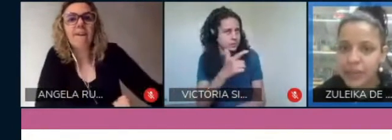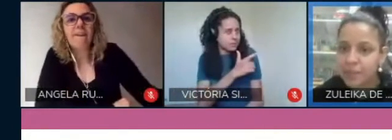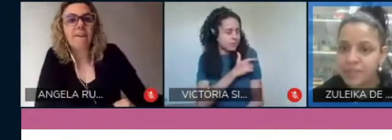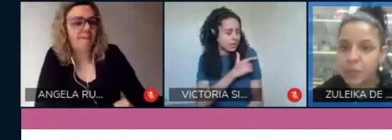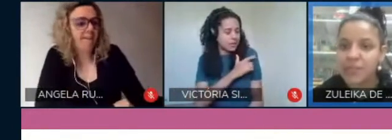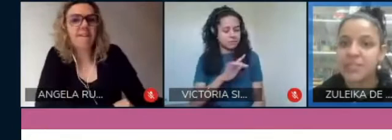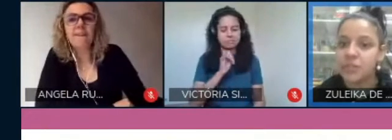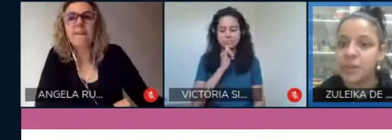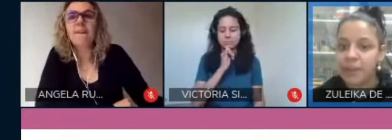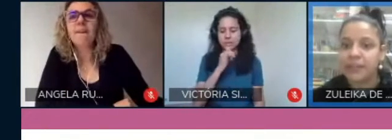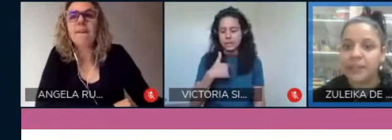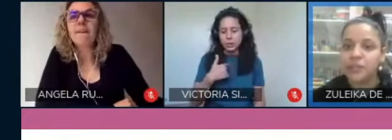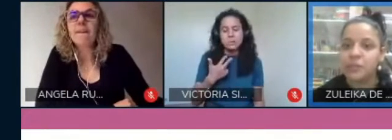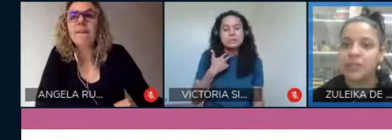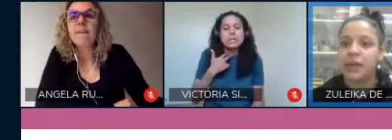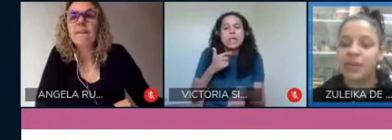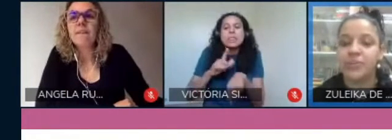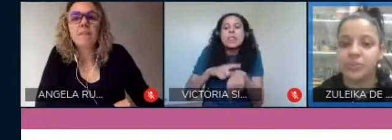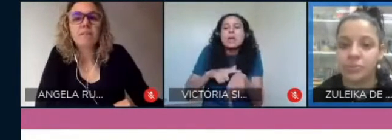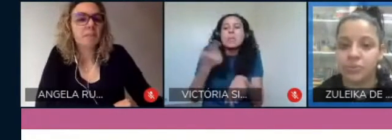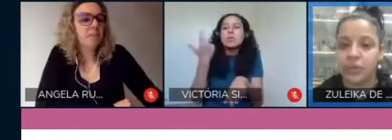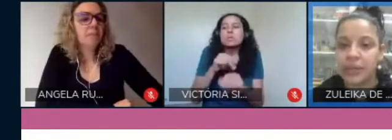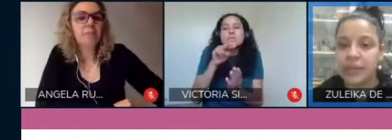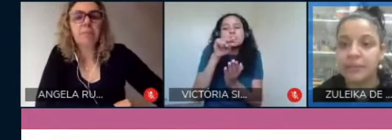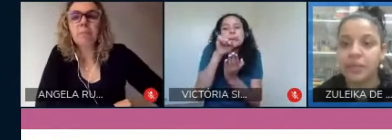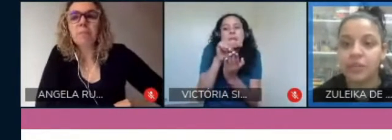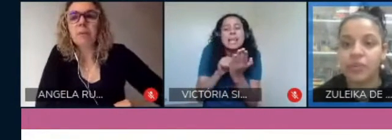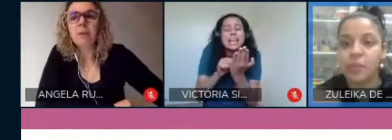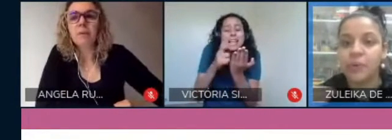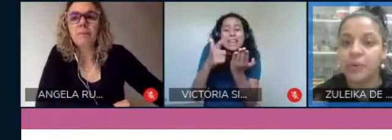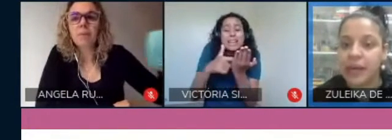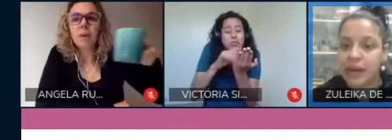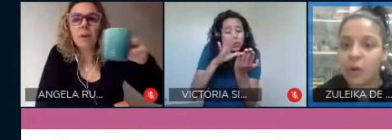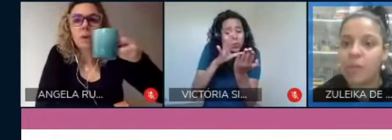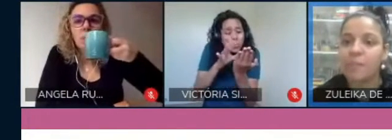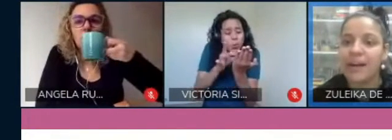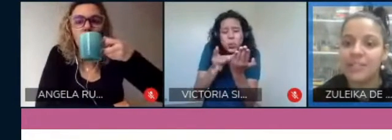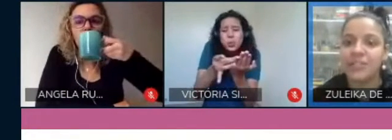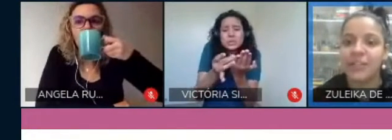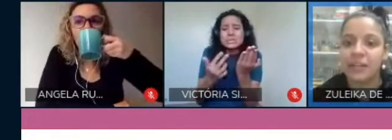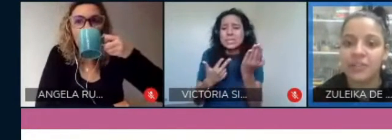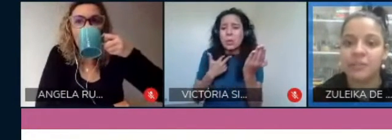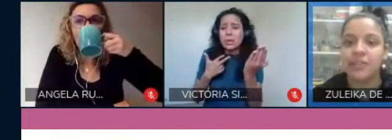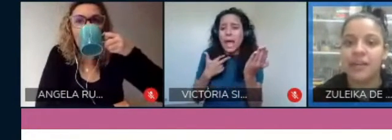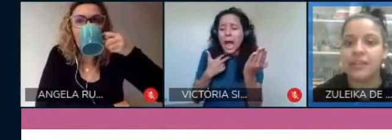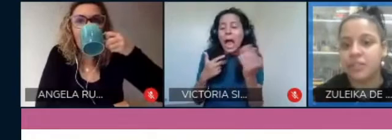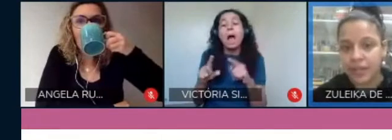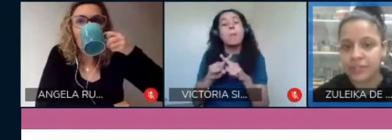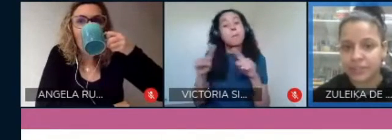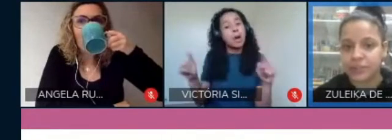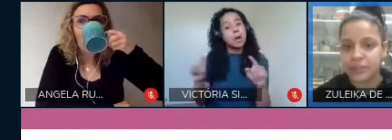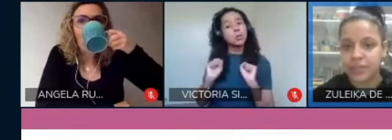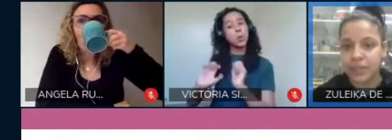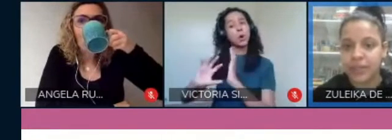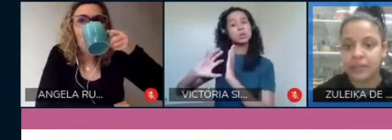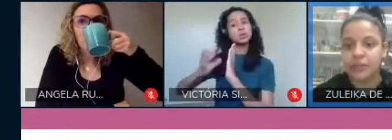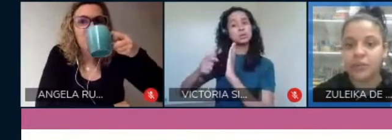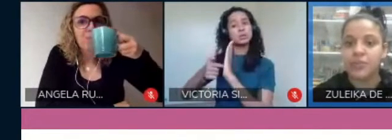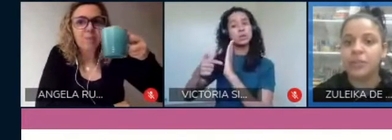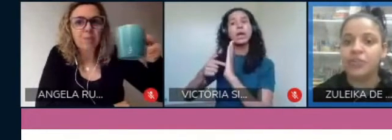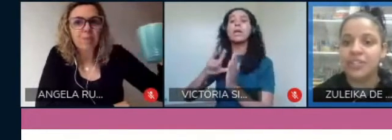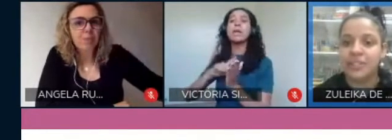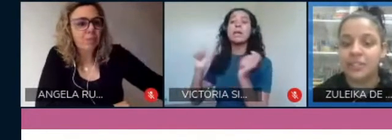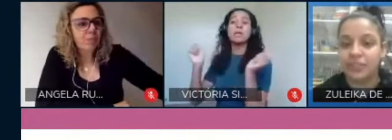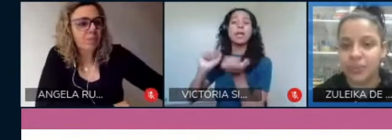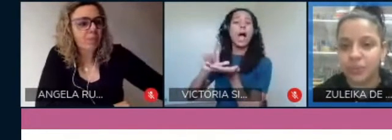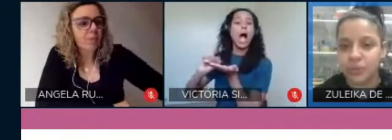livro inteiro, mas eu preciso aprender sobre tal assunto. Então, eu vou procurar uma base de dados que me traga só artigos.